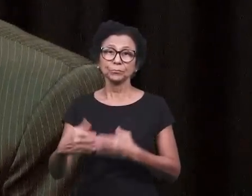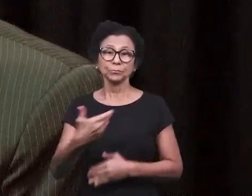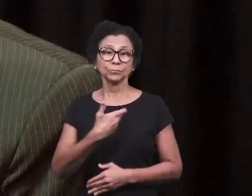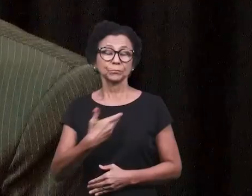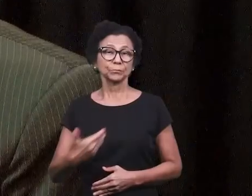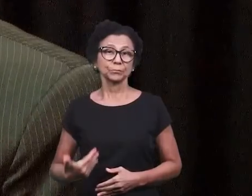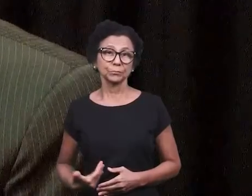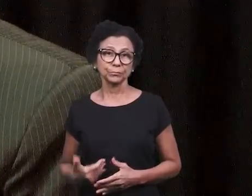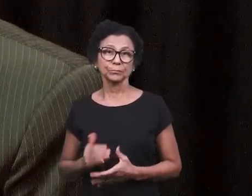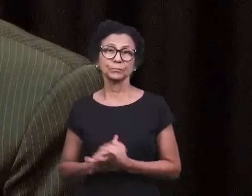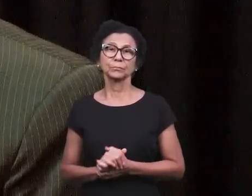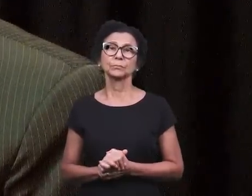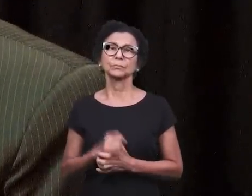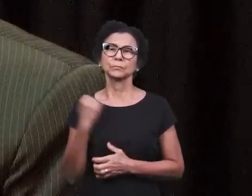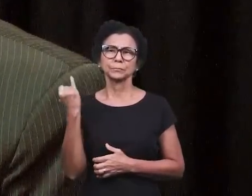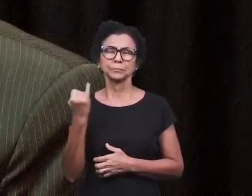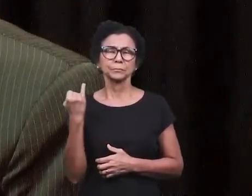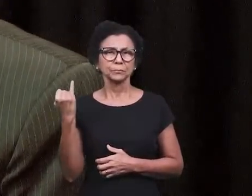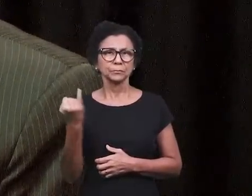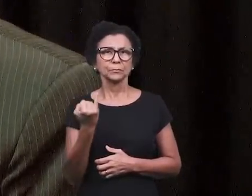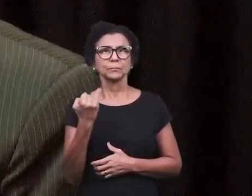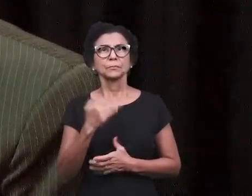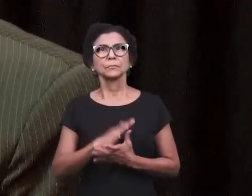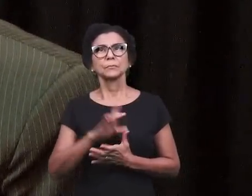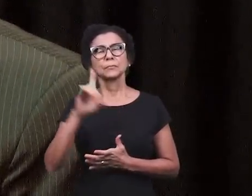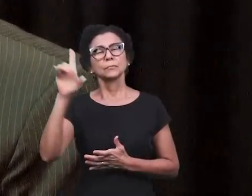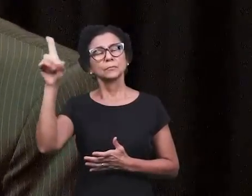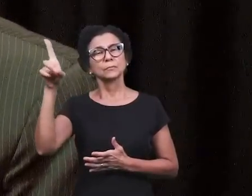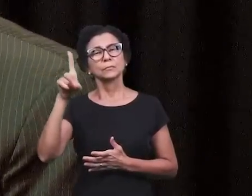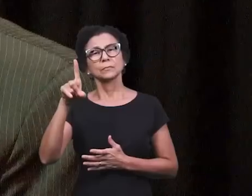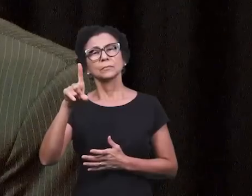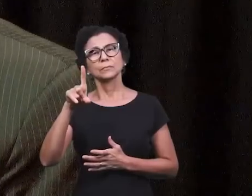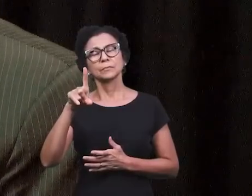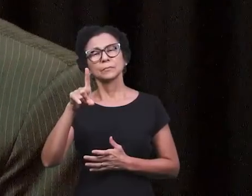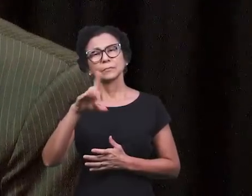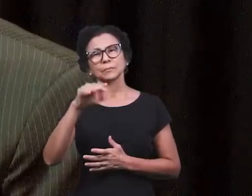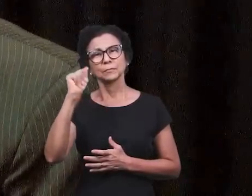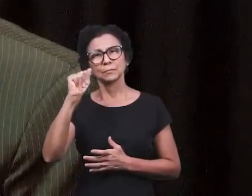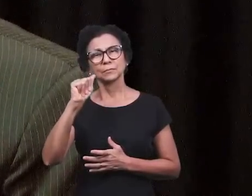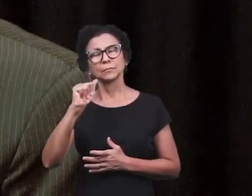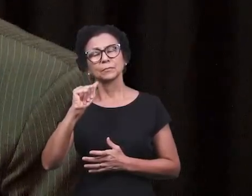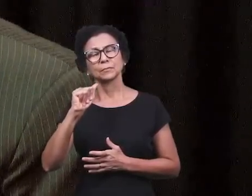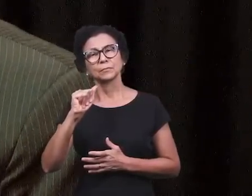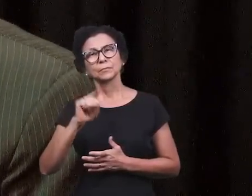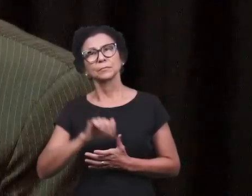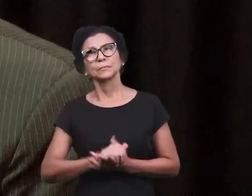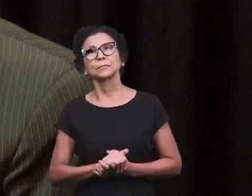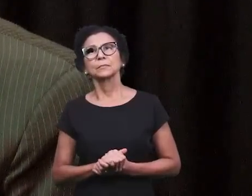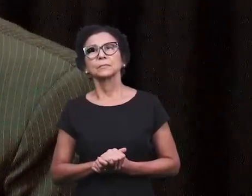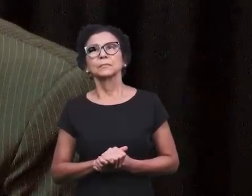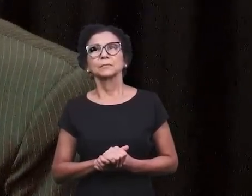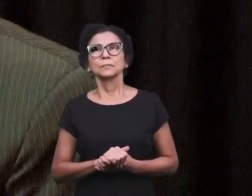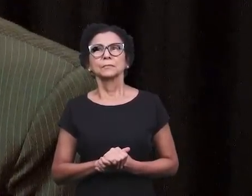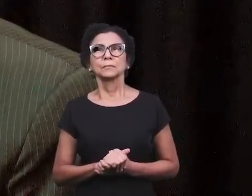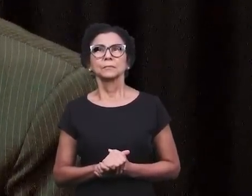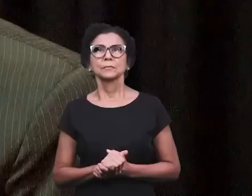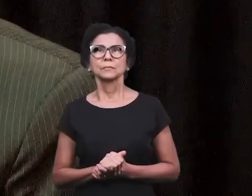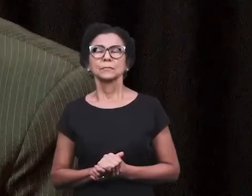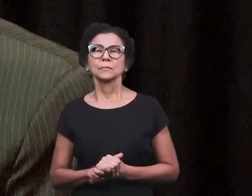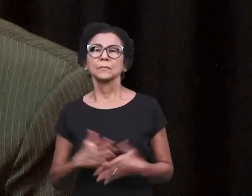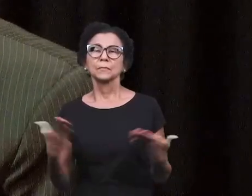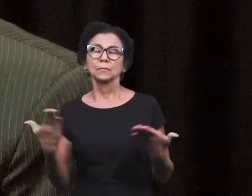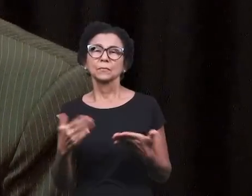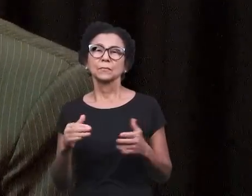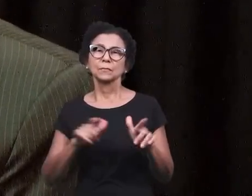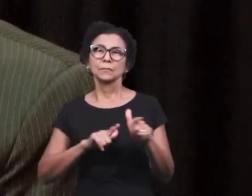missão extremamente importante que Deus ele nos confiou. Depois que eu cheguei onde eu estou hoje, que é a Controladoria